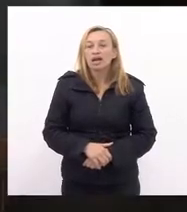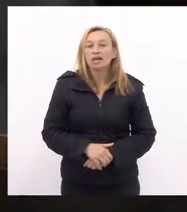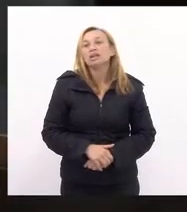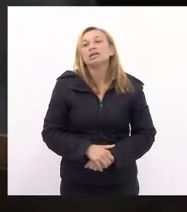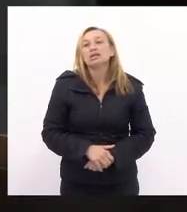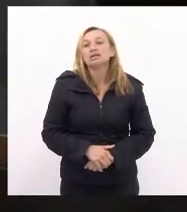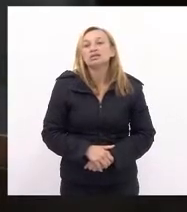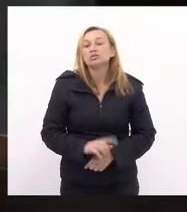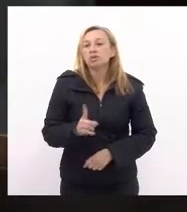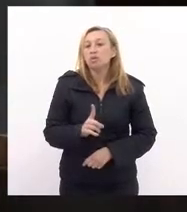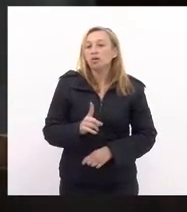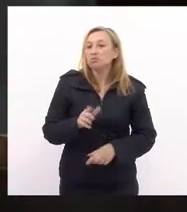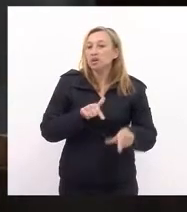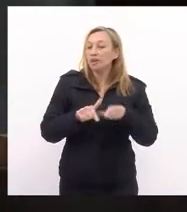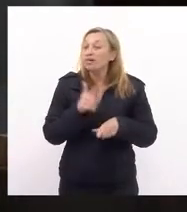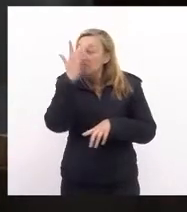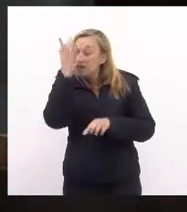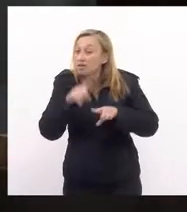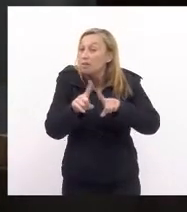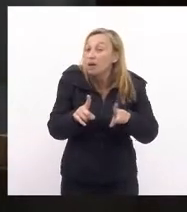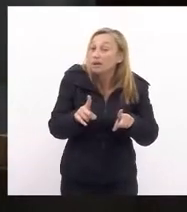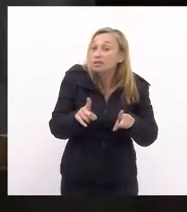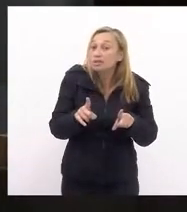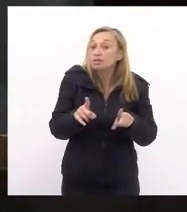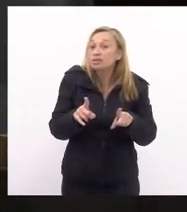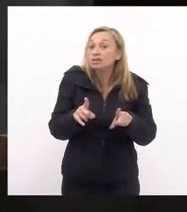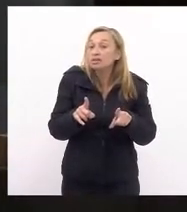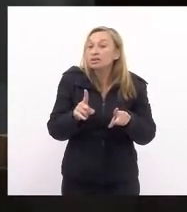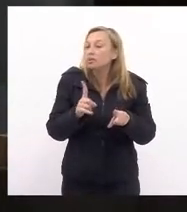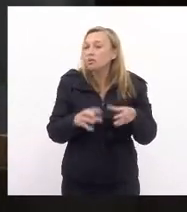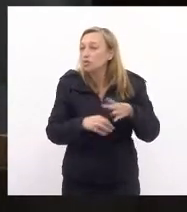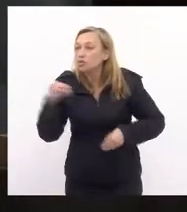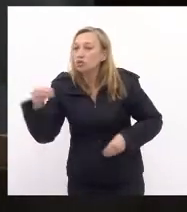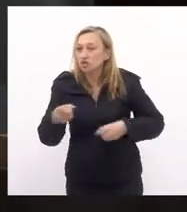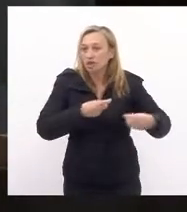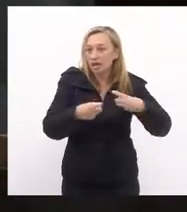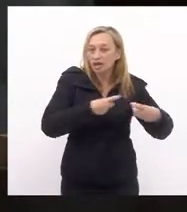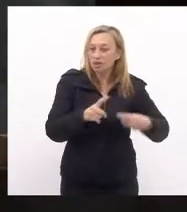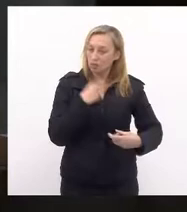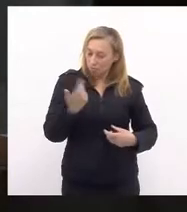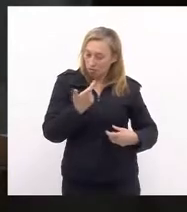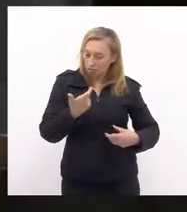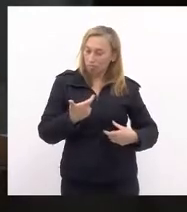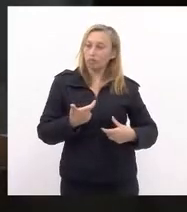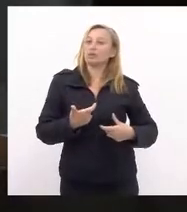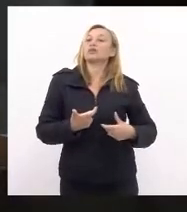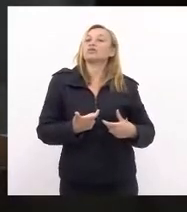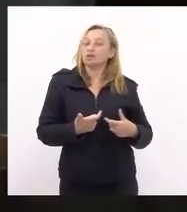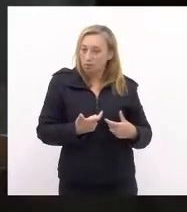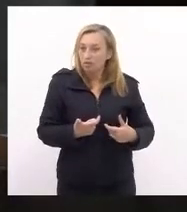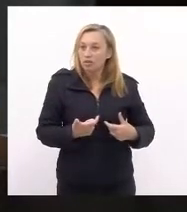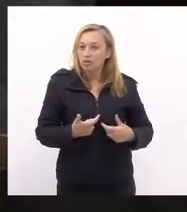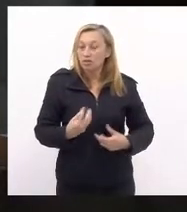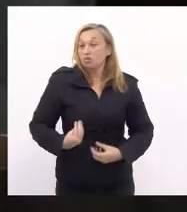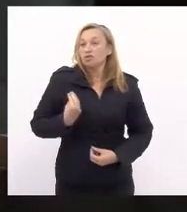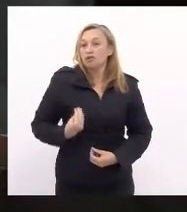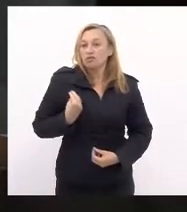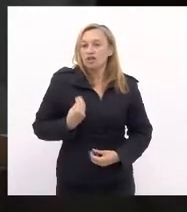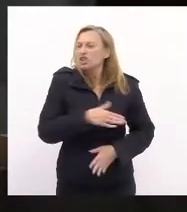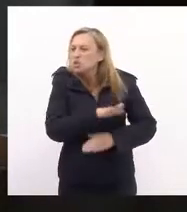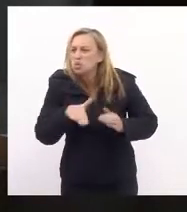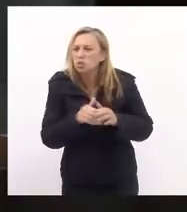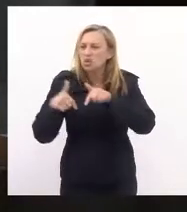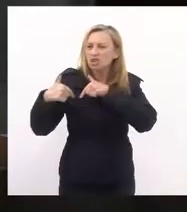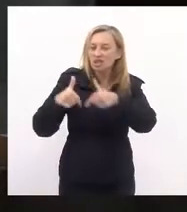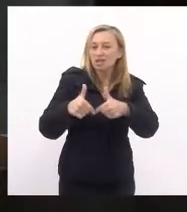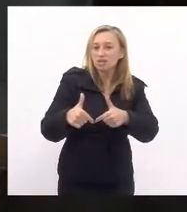uma missão fácil, mas nós nunca fugimos da guerra, nós somos guerreiros, nós somos sobreviventes de todas as